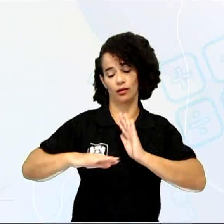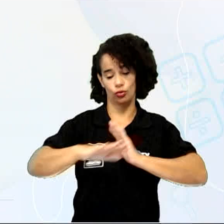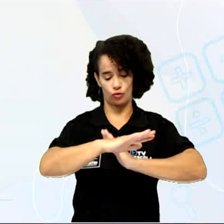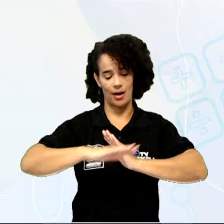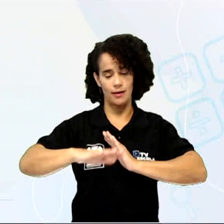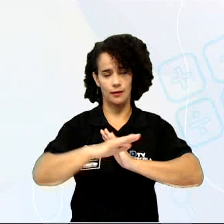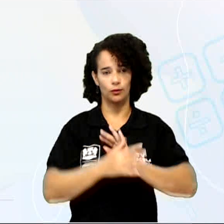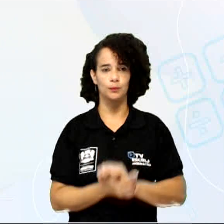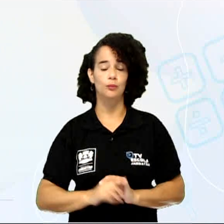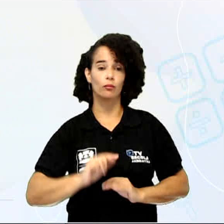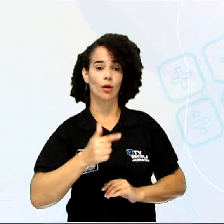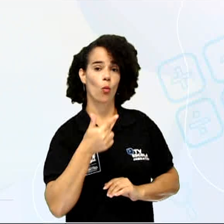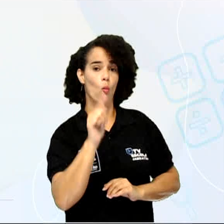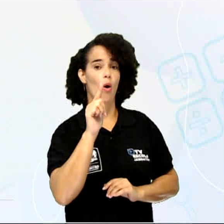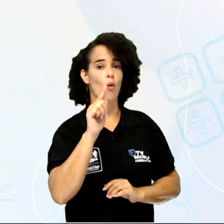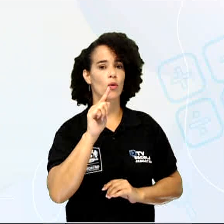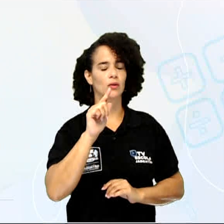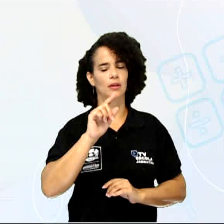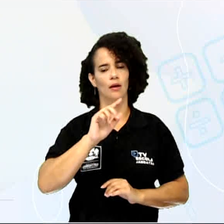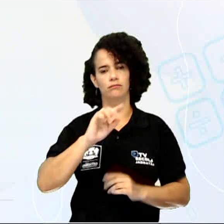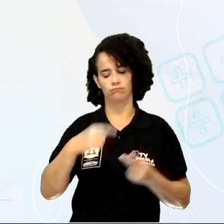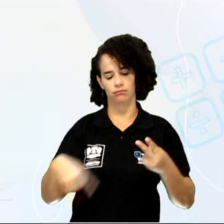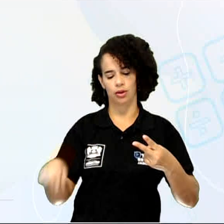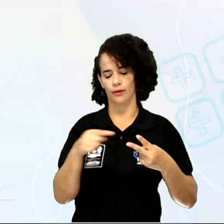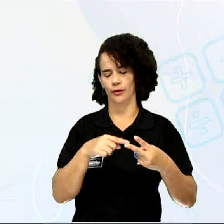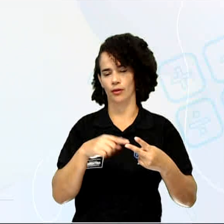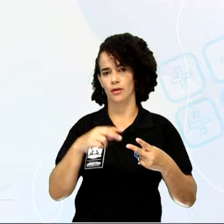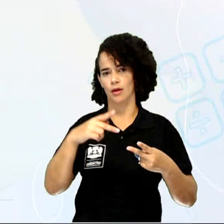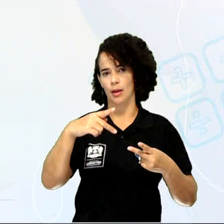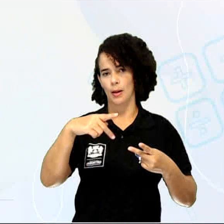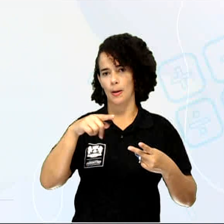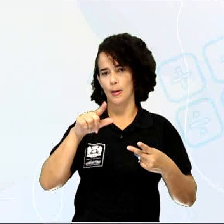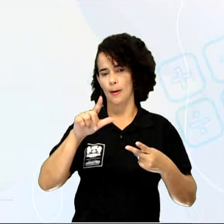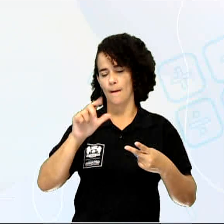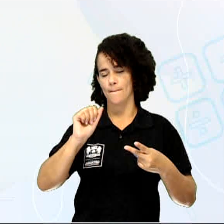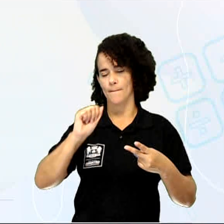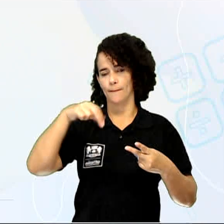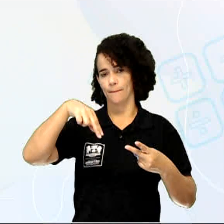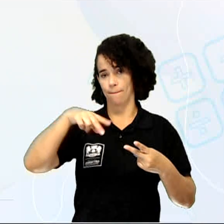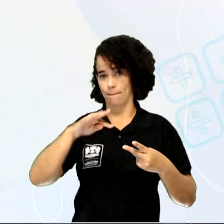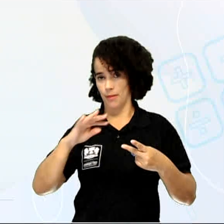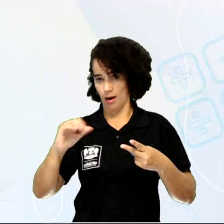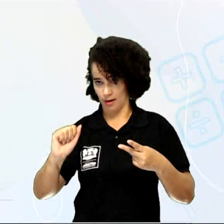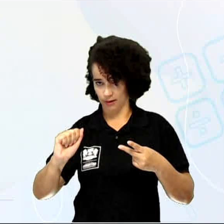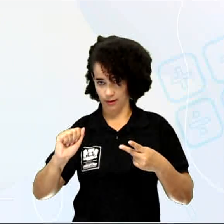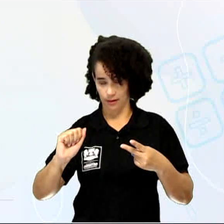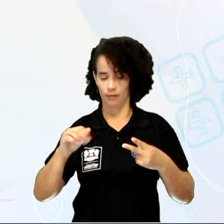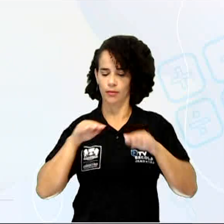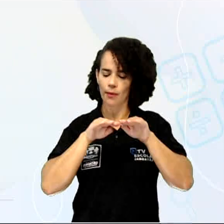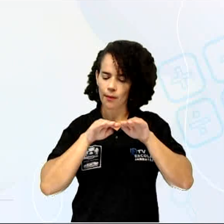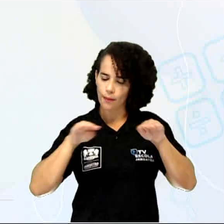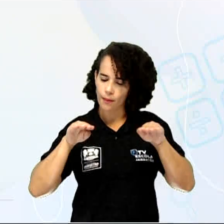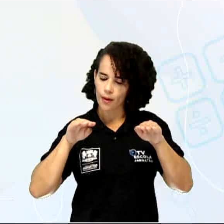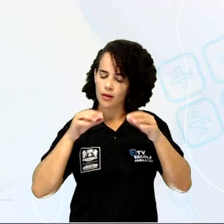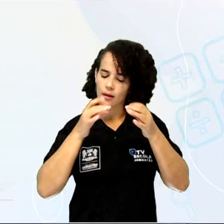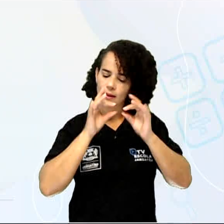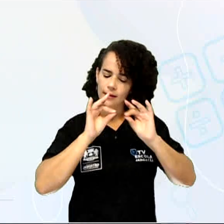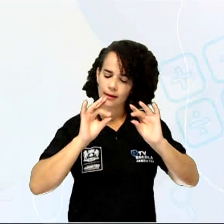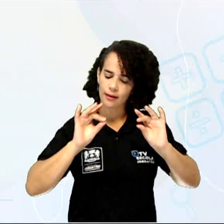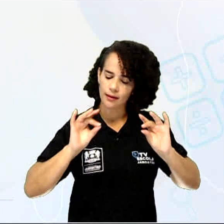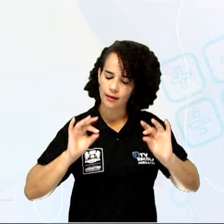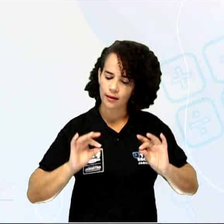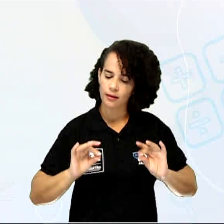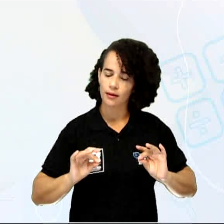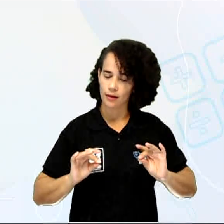é a planta. Acho que vocês devem ter ouvido falar que a planta é uma representação plana, bem detalhada, de